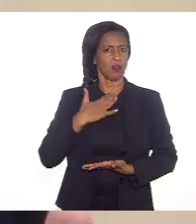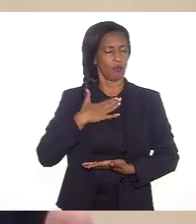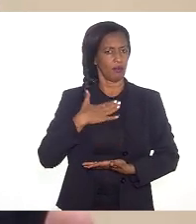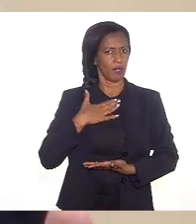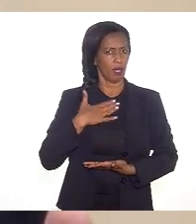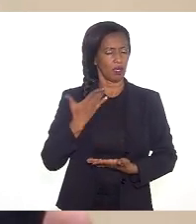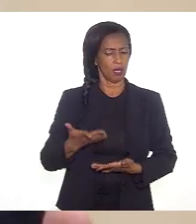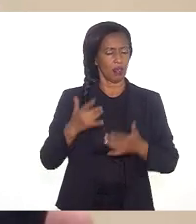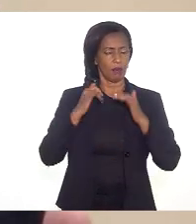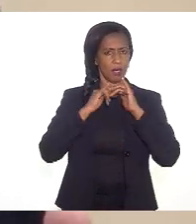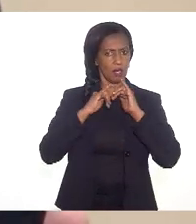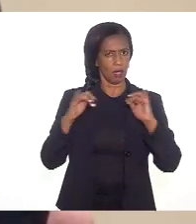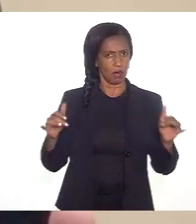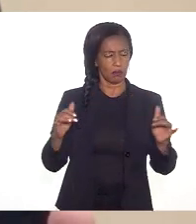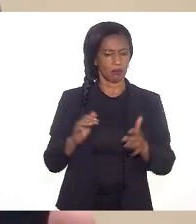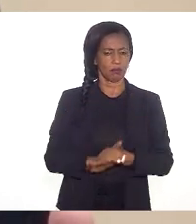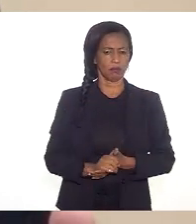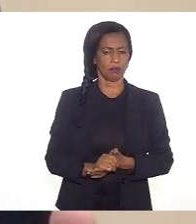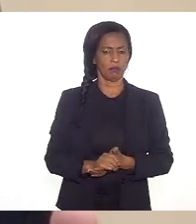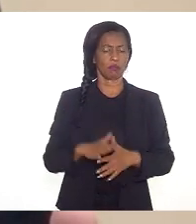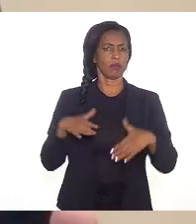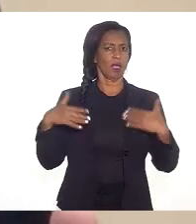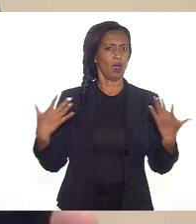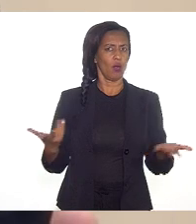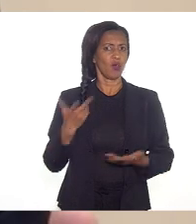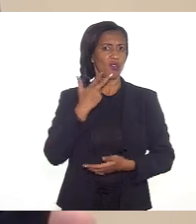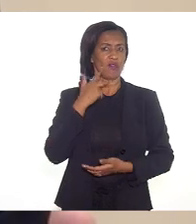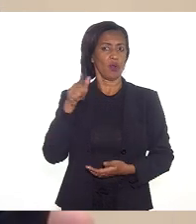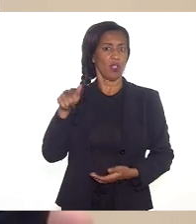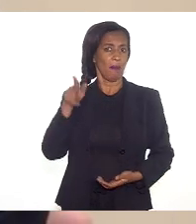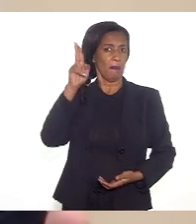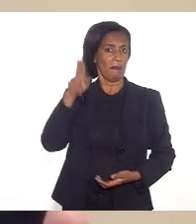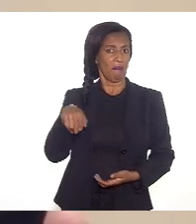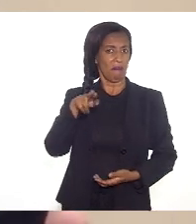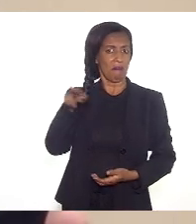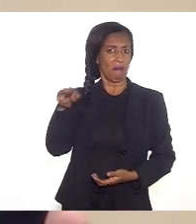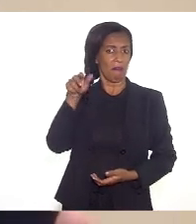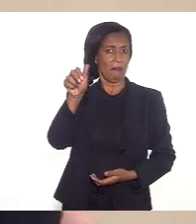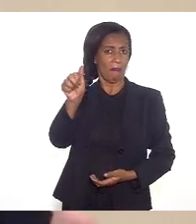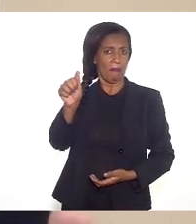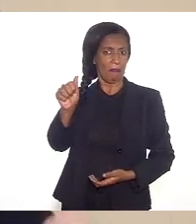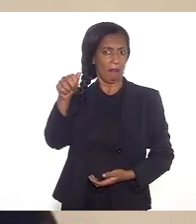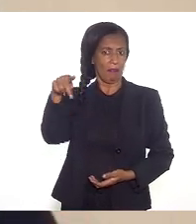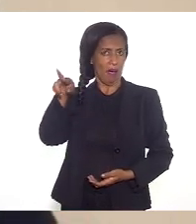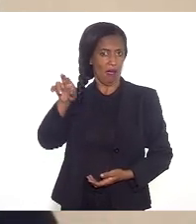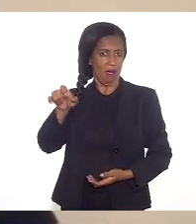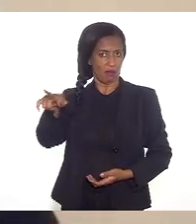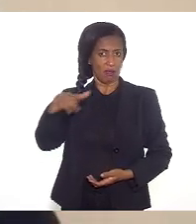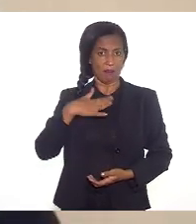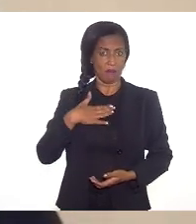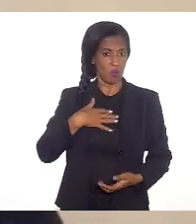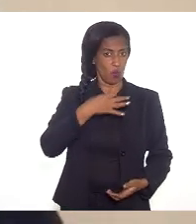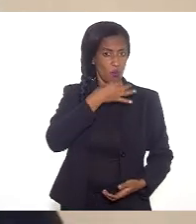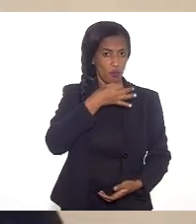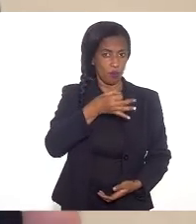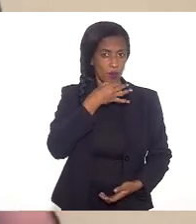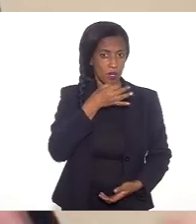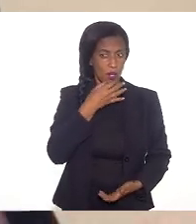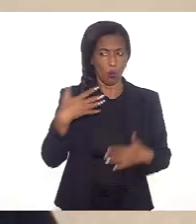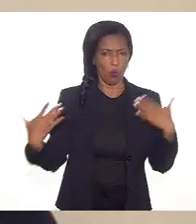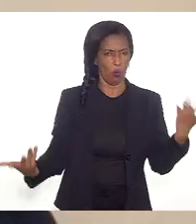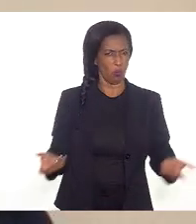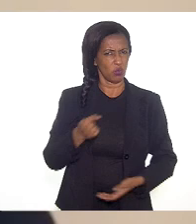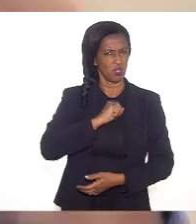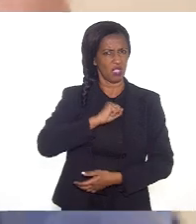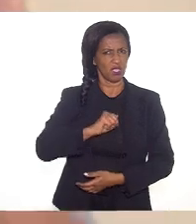a minha declaração ao que disse este padre, que, na minha opinião, como